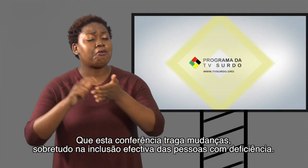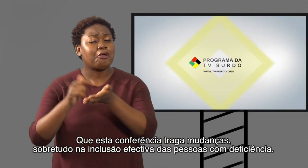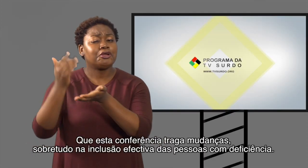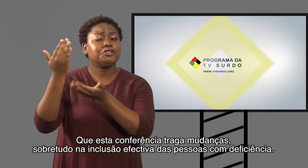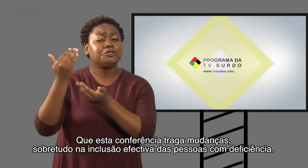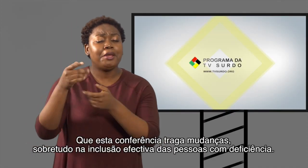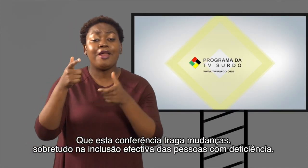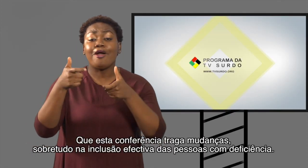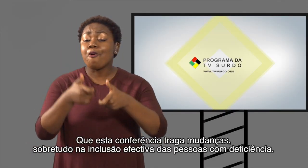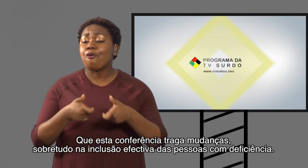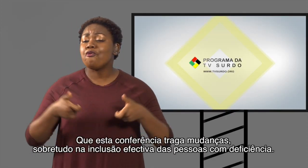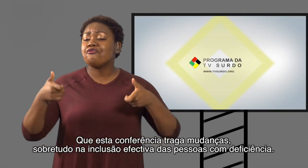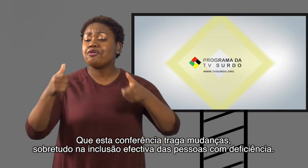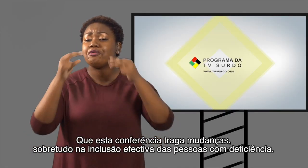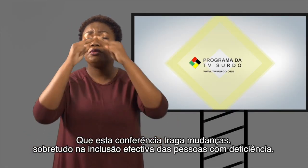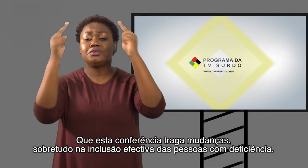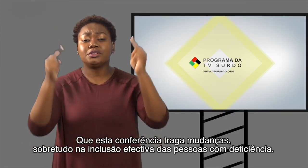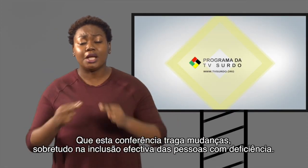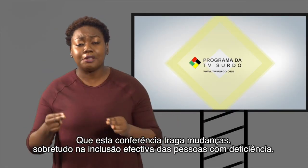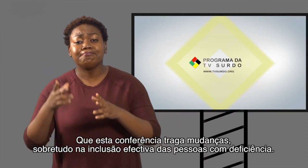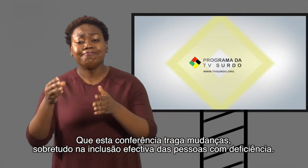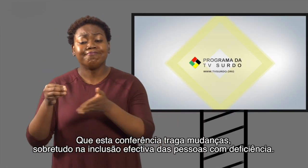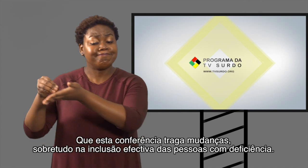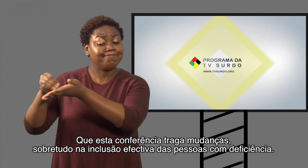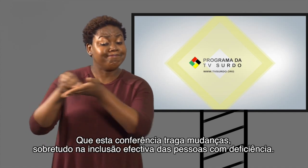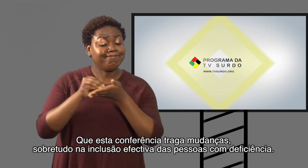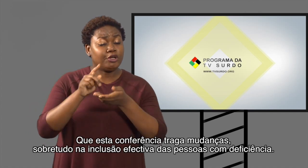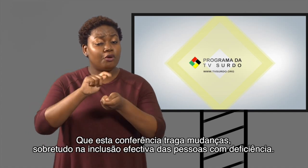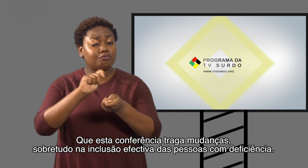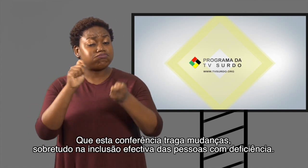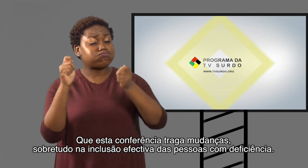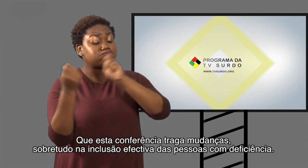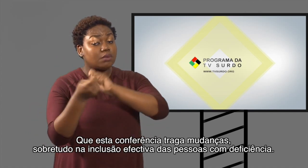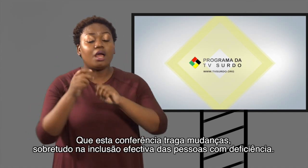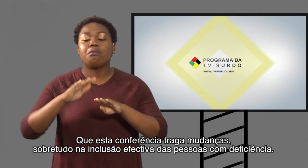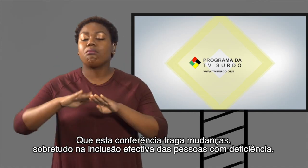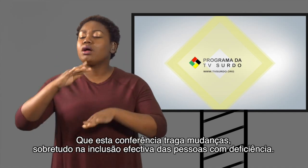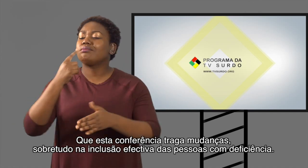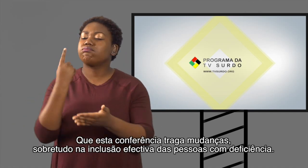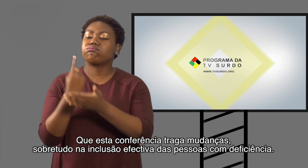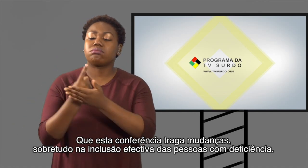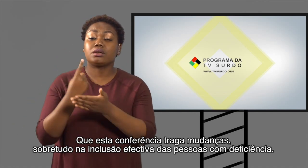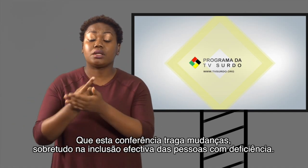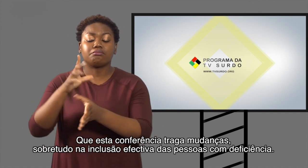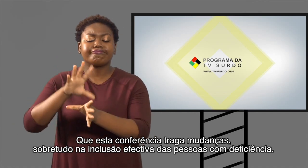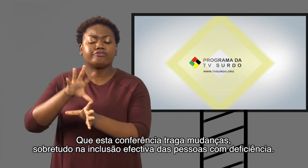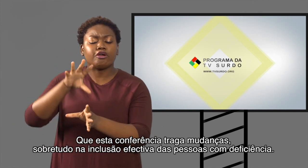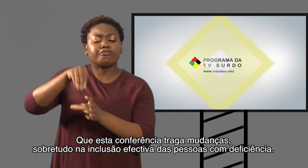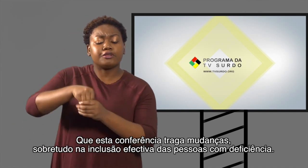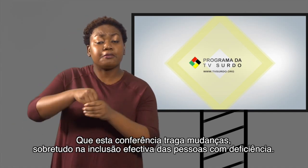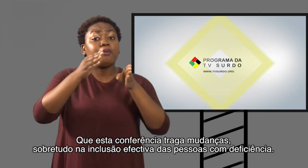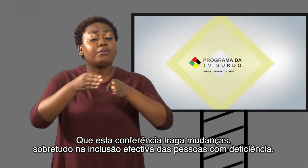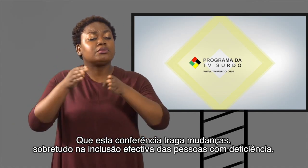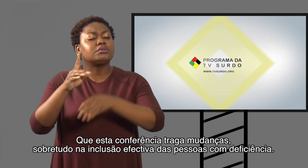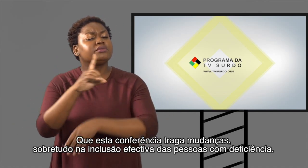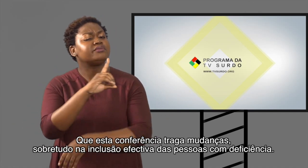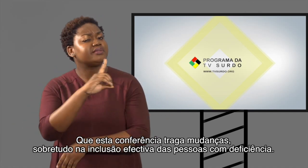Que esta conferência traga mudanças, sobretudo na inclusão efetiva das pessoas com